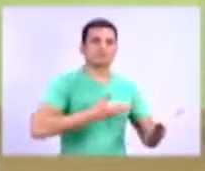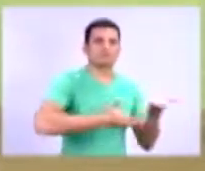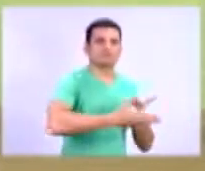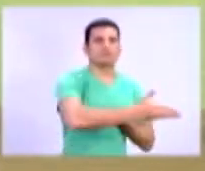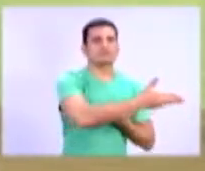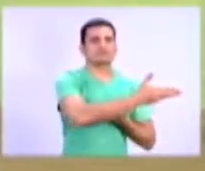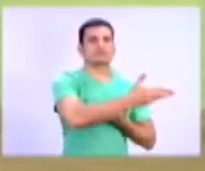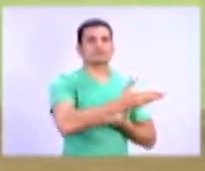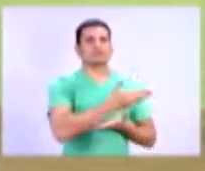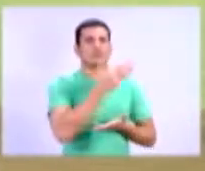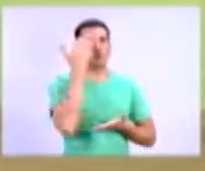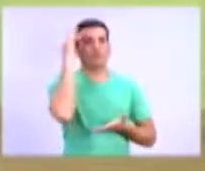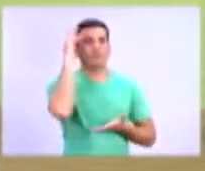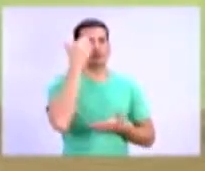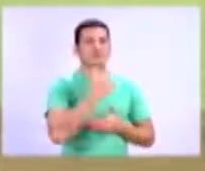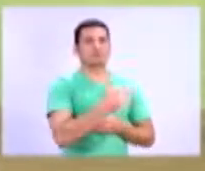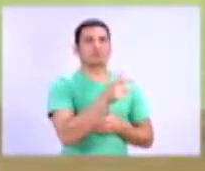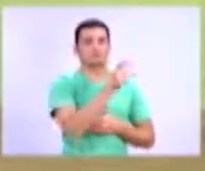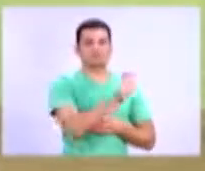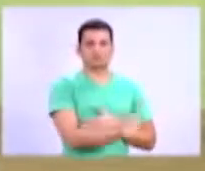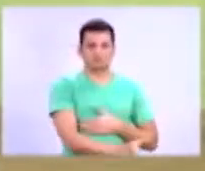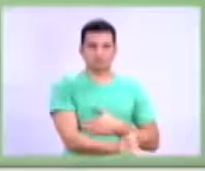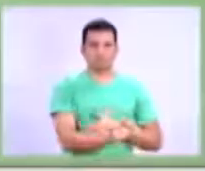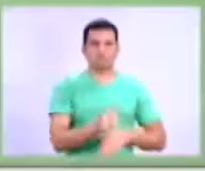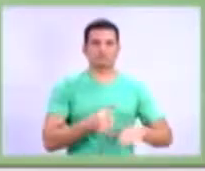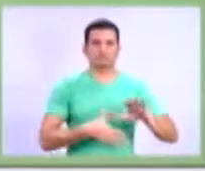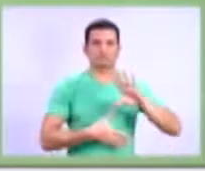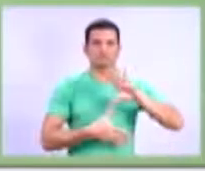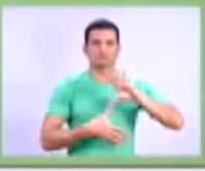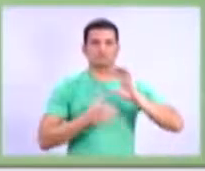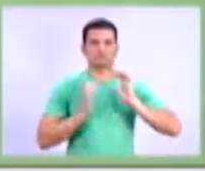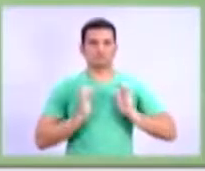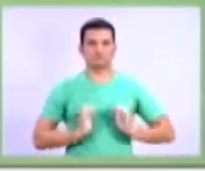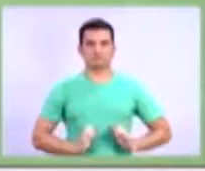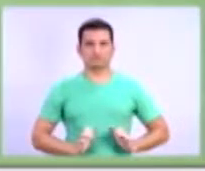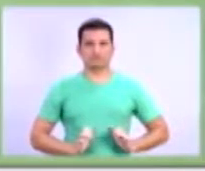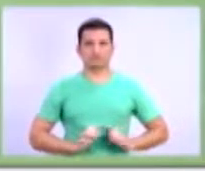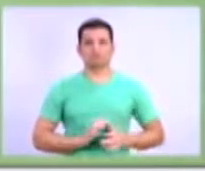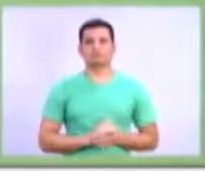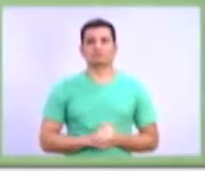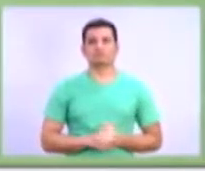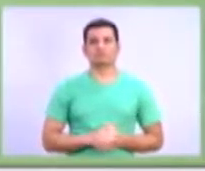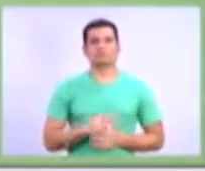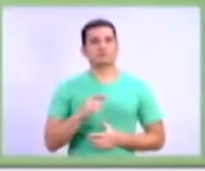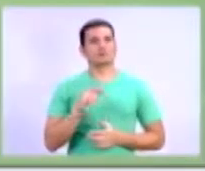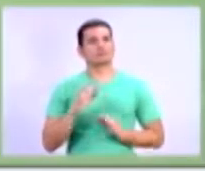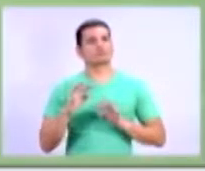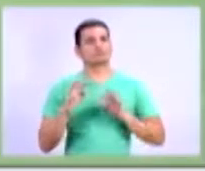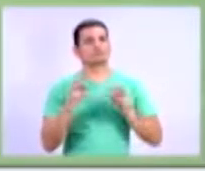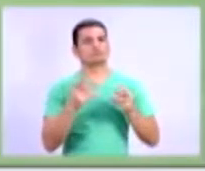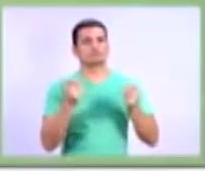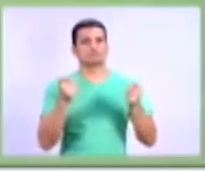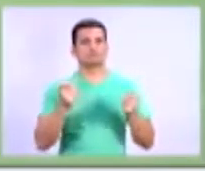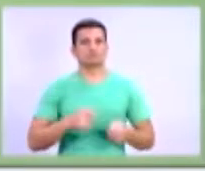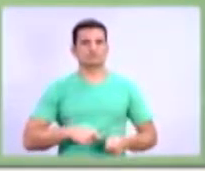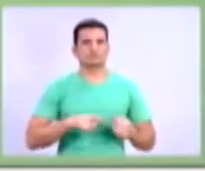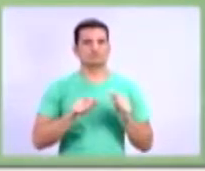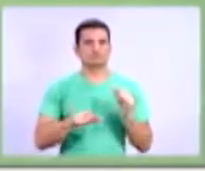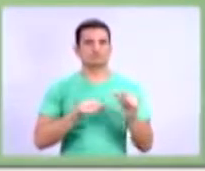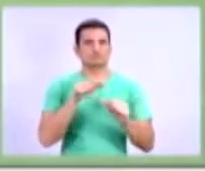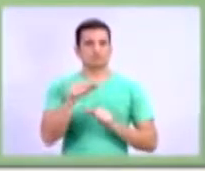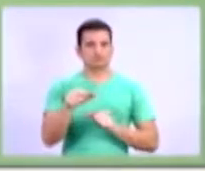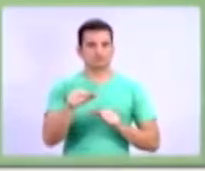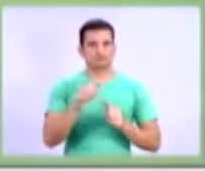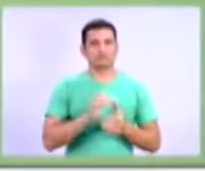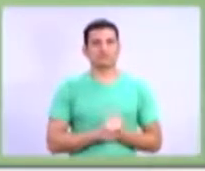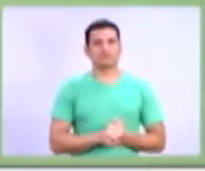outra pessoa. Princípio, então, da ética latino-americana: ético é tudo que possibilita a modificação do quadro